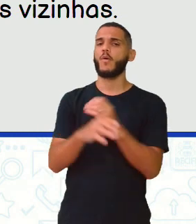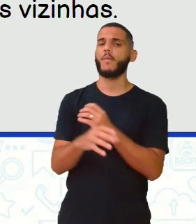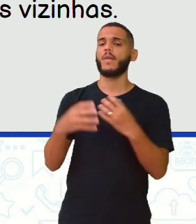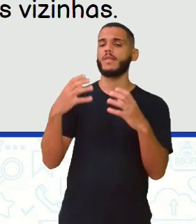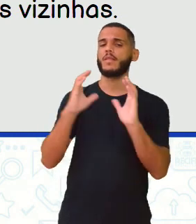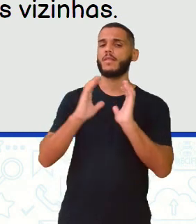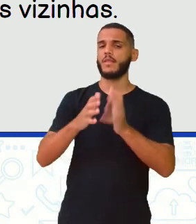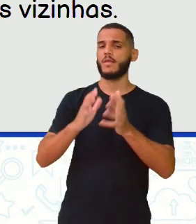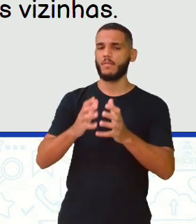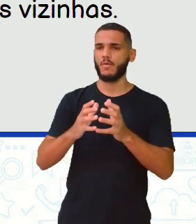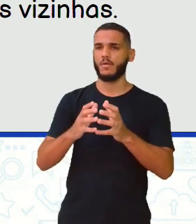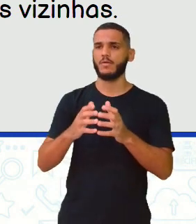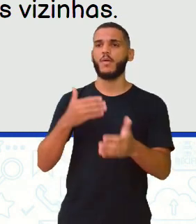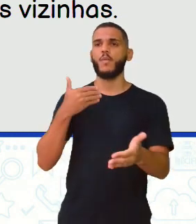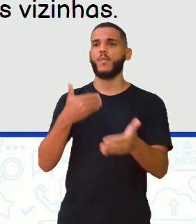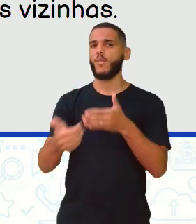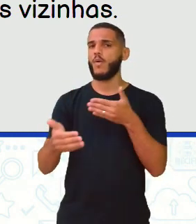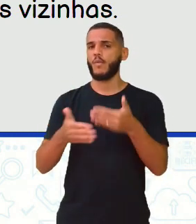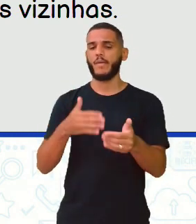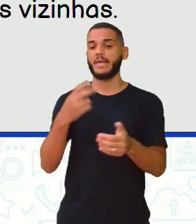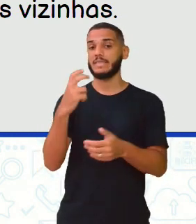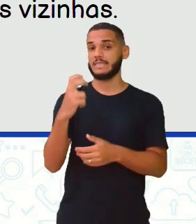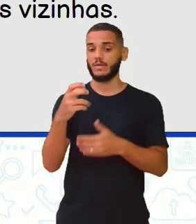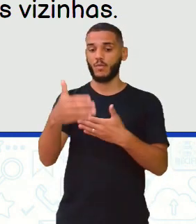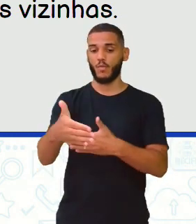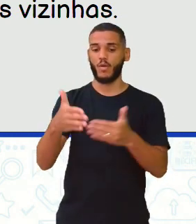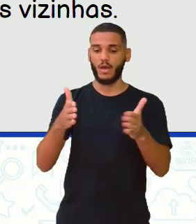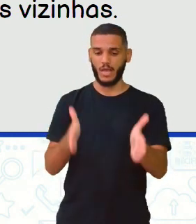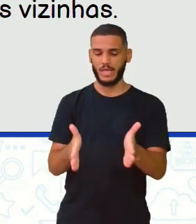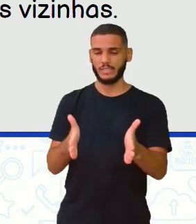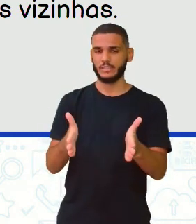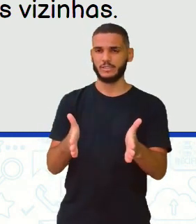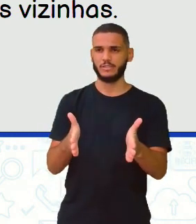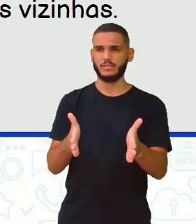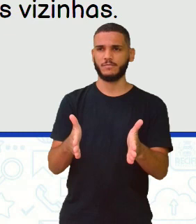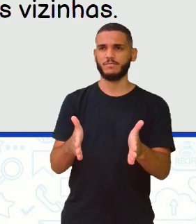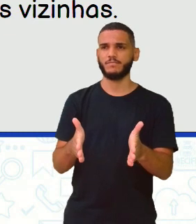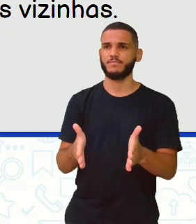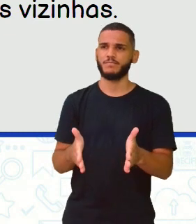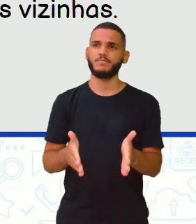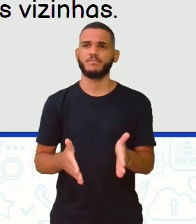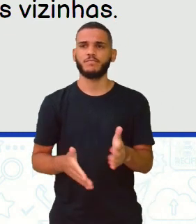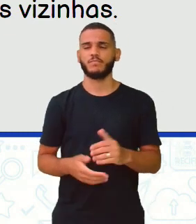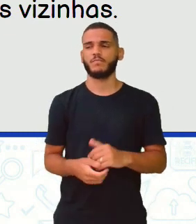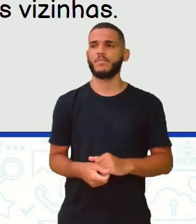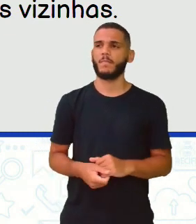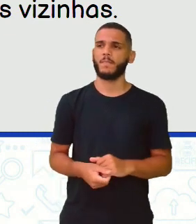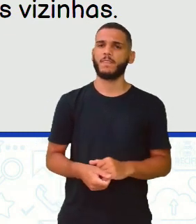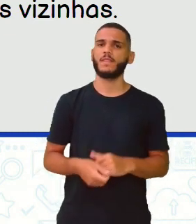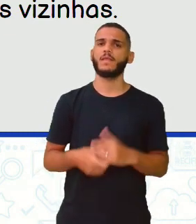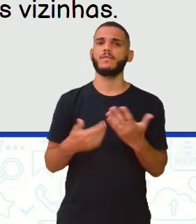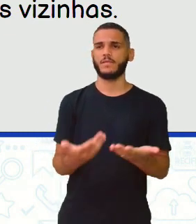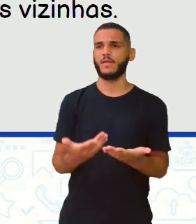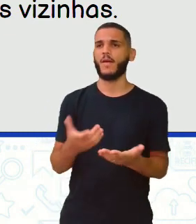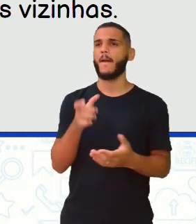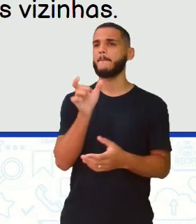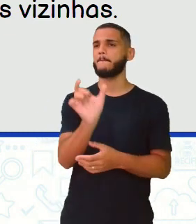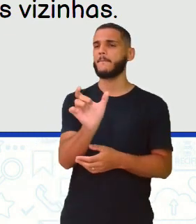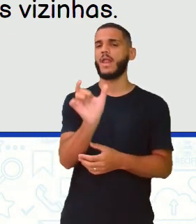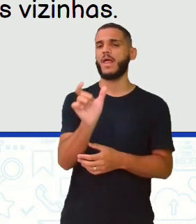bolas em quaisquer 5 caixas consecutivas. Professora Marta,